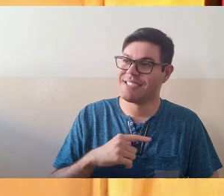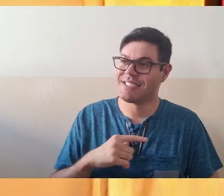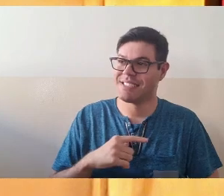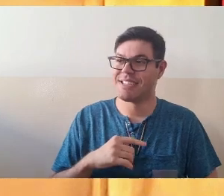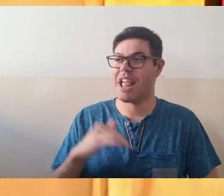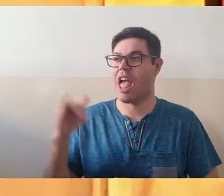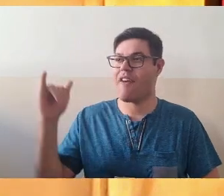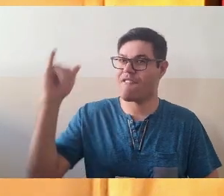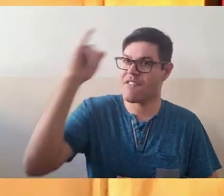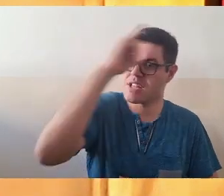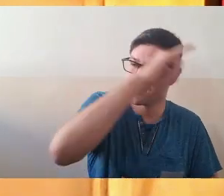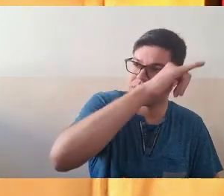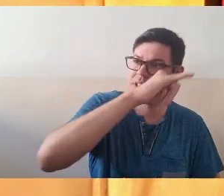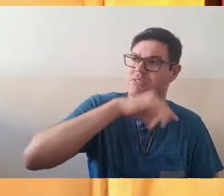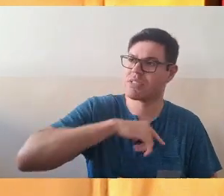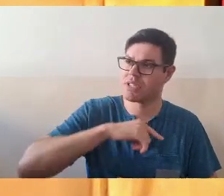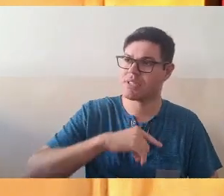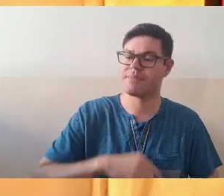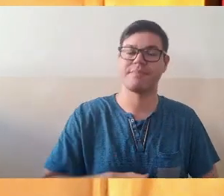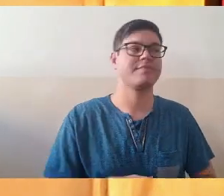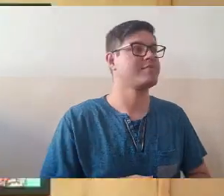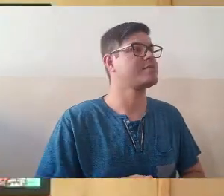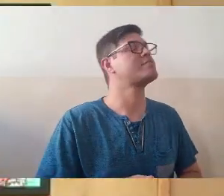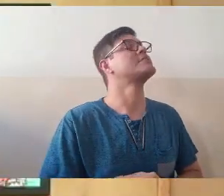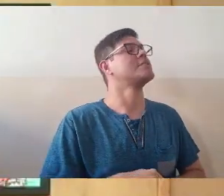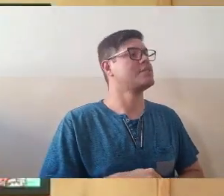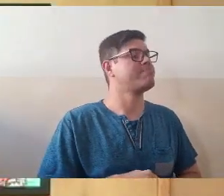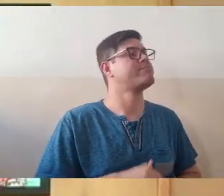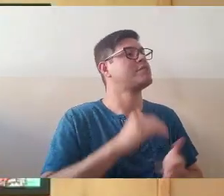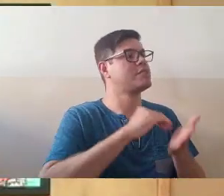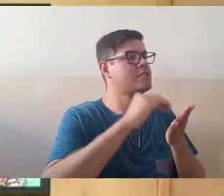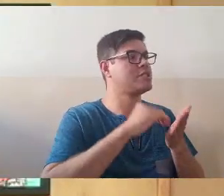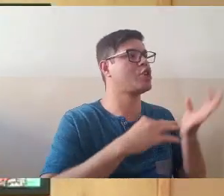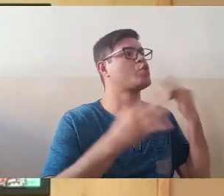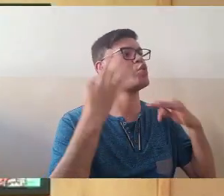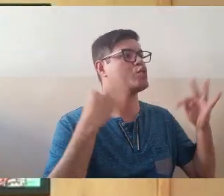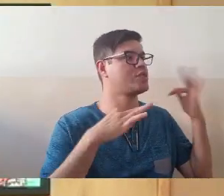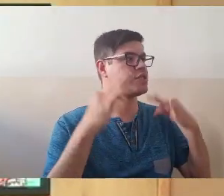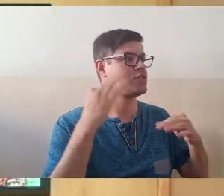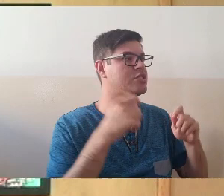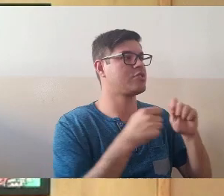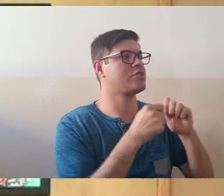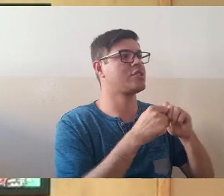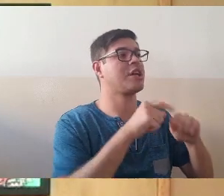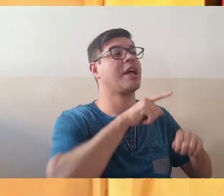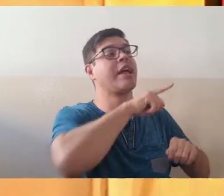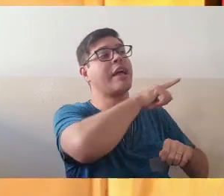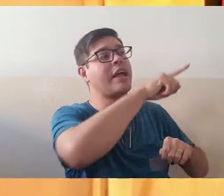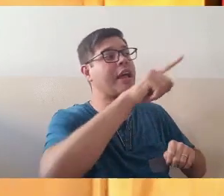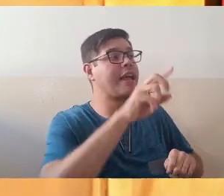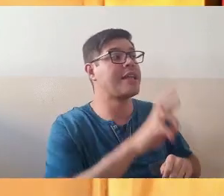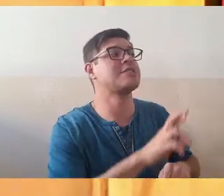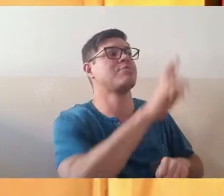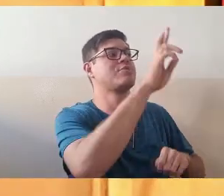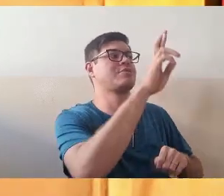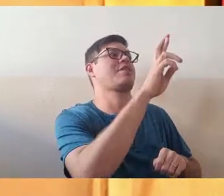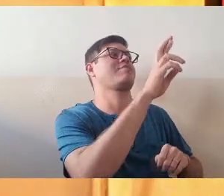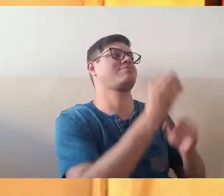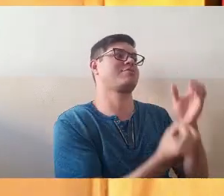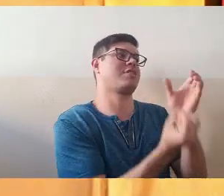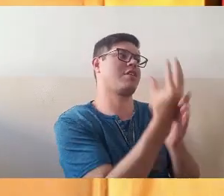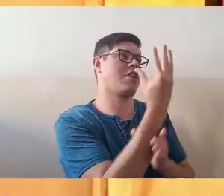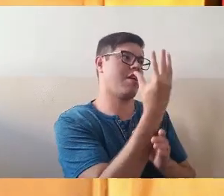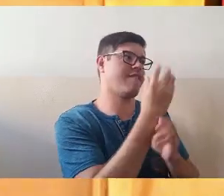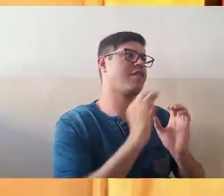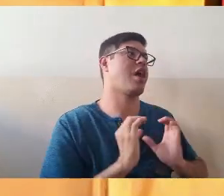aviatória. Que aí está sendo organizado pela Secretaria de Turismo. Aí é o turismo que está fazendo, né? Isso. Porque antes era cultura e turismo, a secretaria só, hoje é